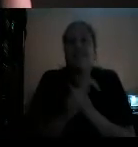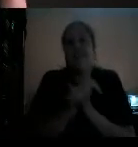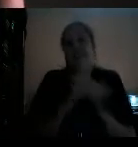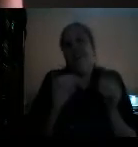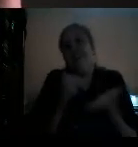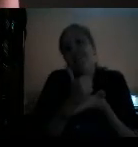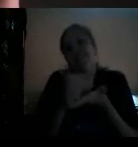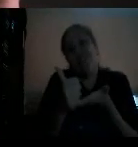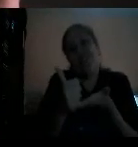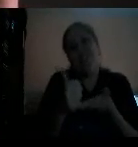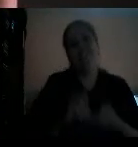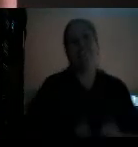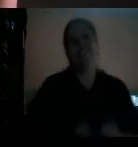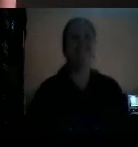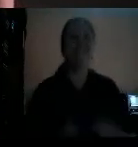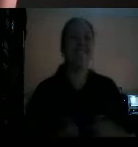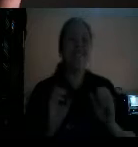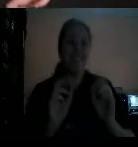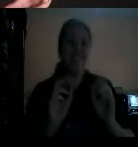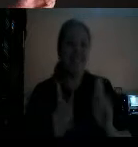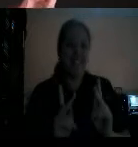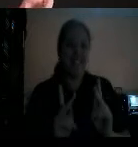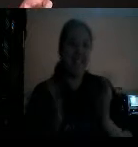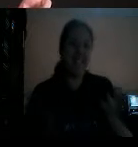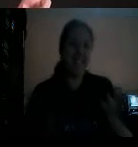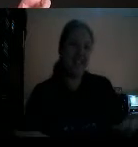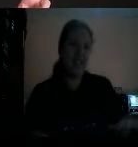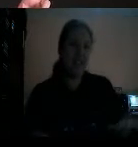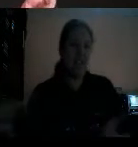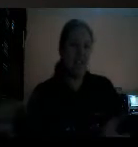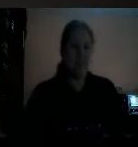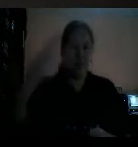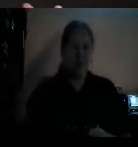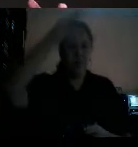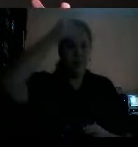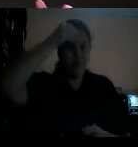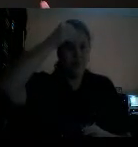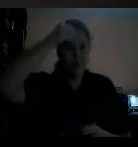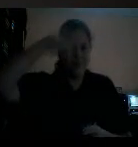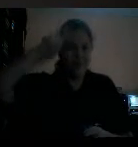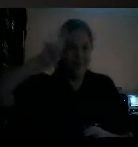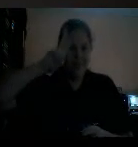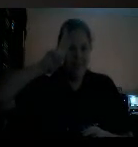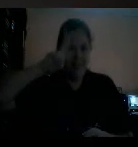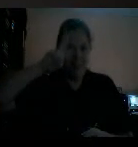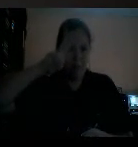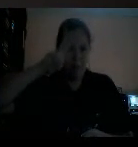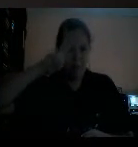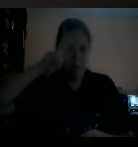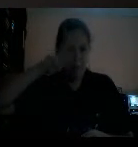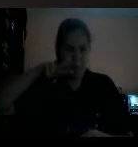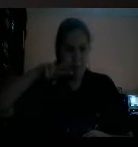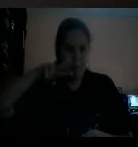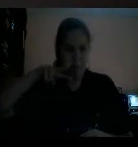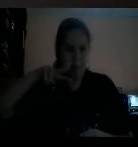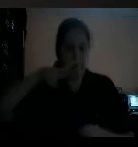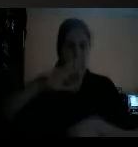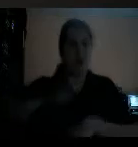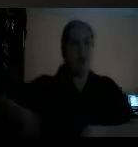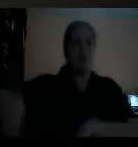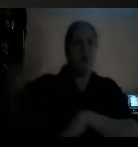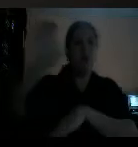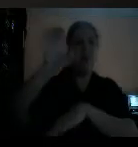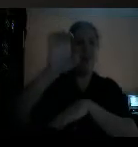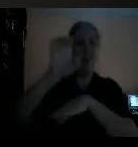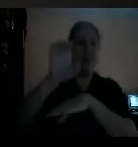Então vamos só fazer aquela recuperação. Heimland, periferização do poder, já ali durante a Segunda Guerra